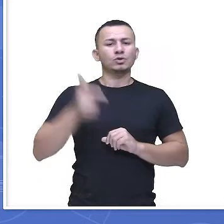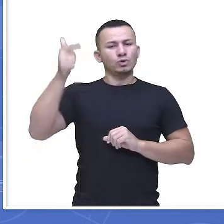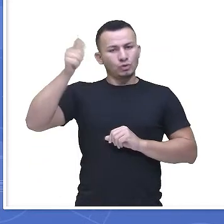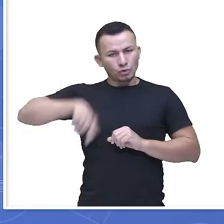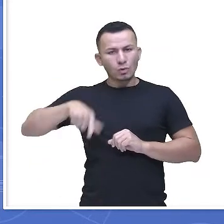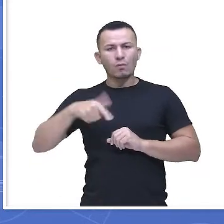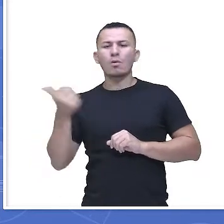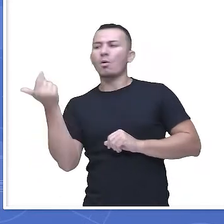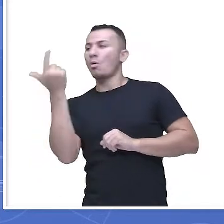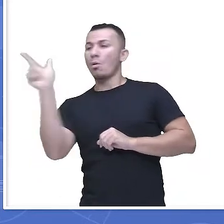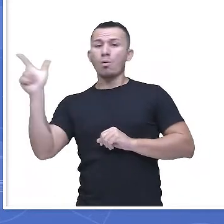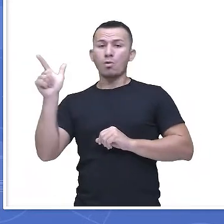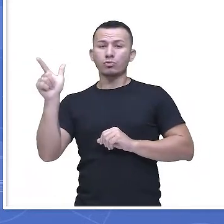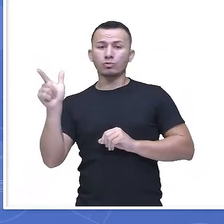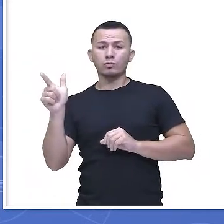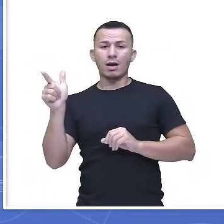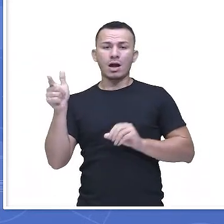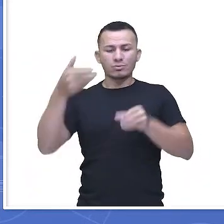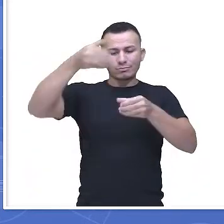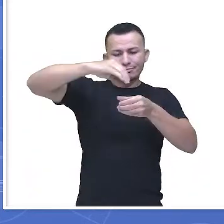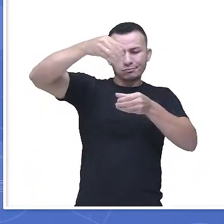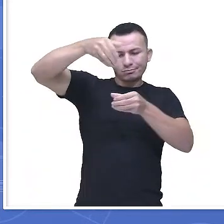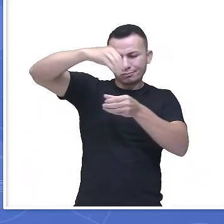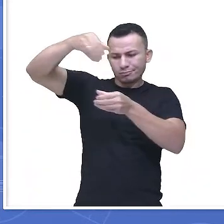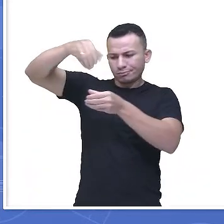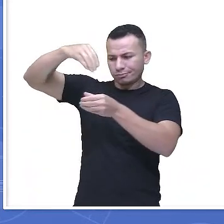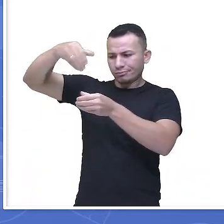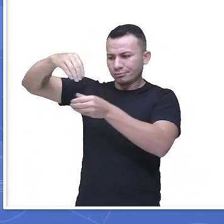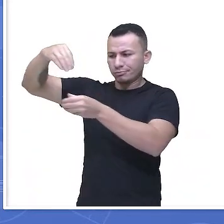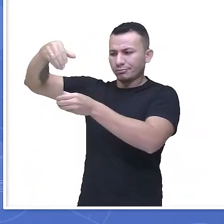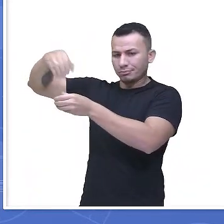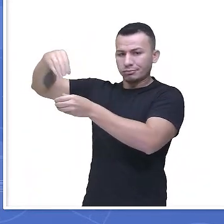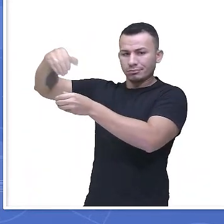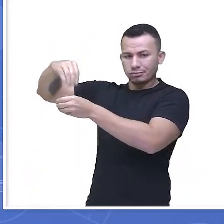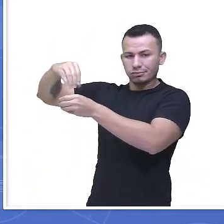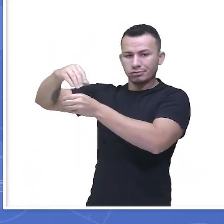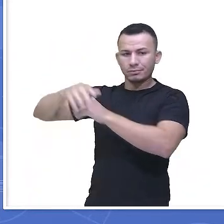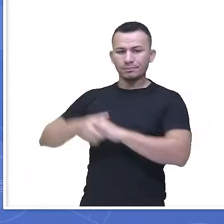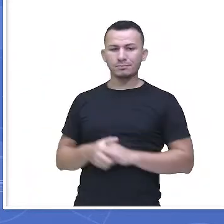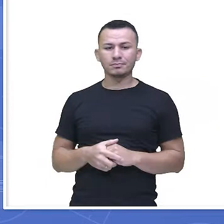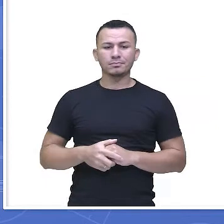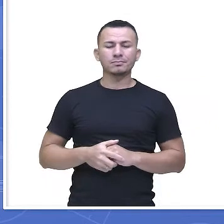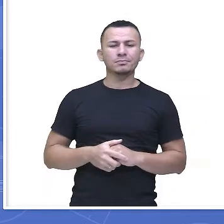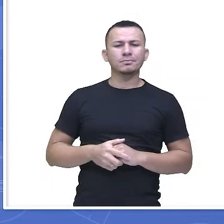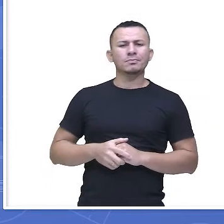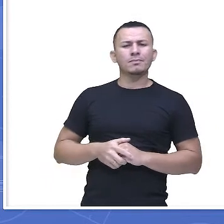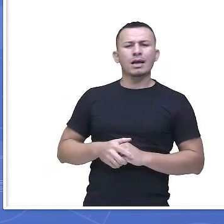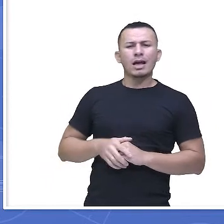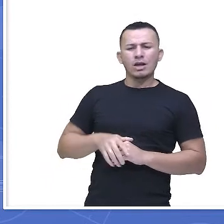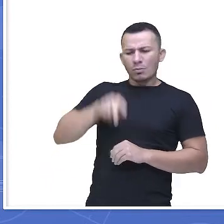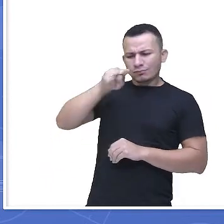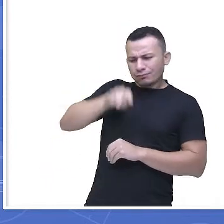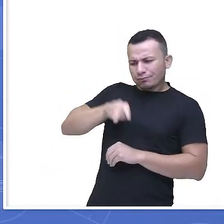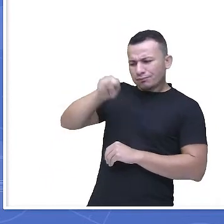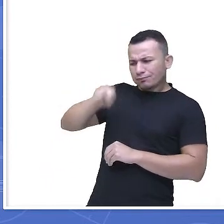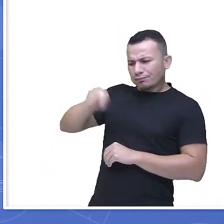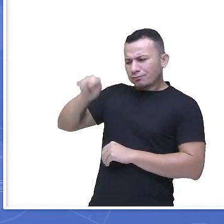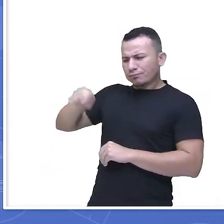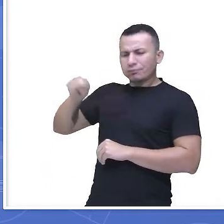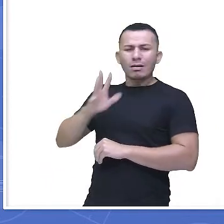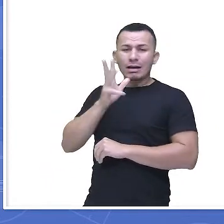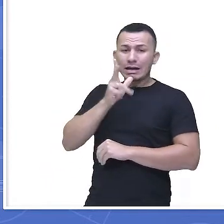fechou com maçarico a ponta dos frascos e ele fez um aquecimento